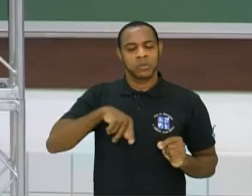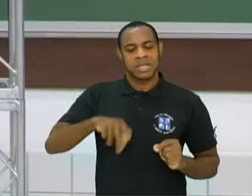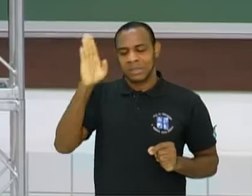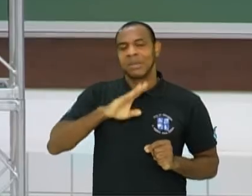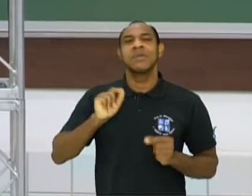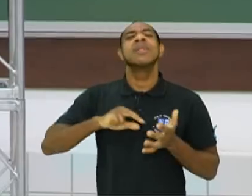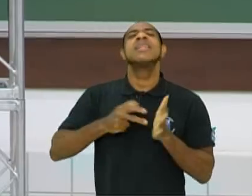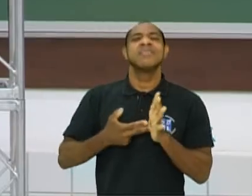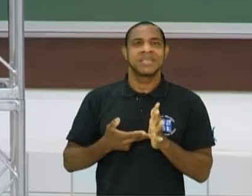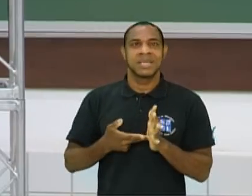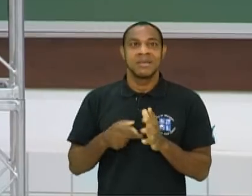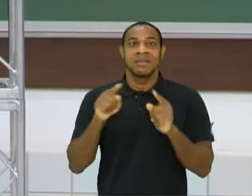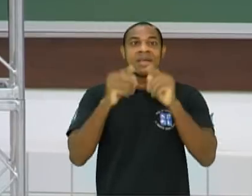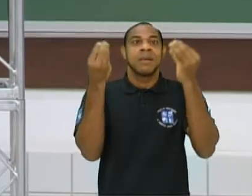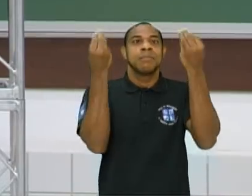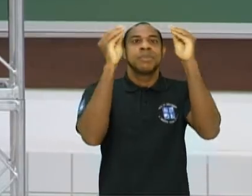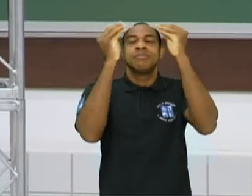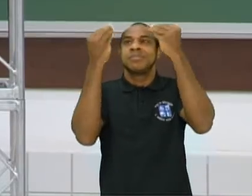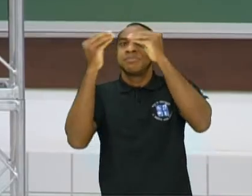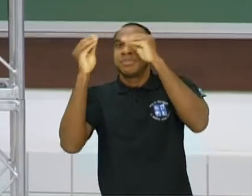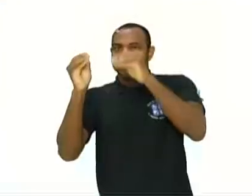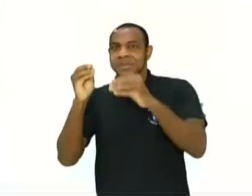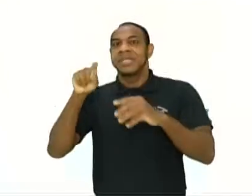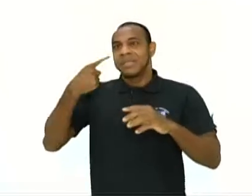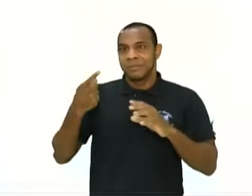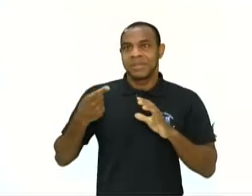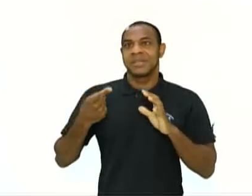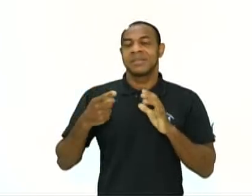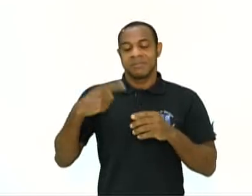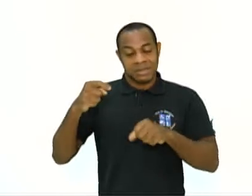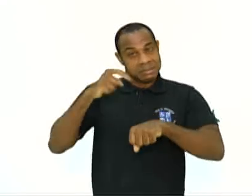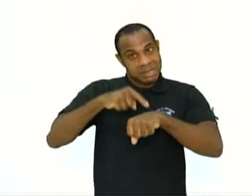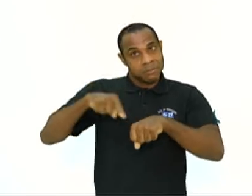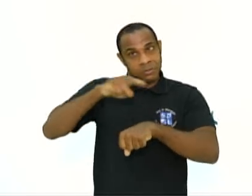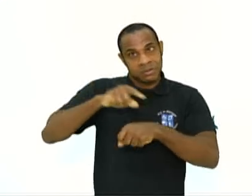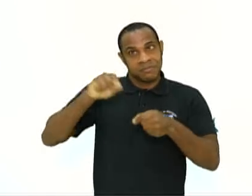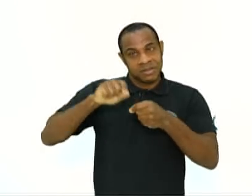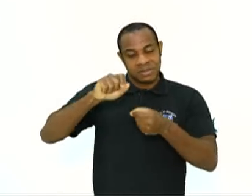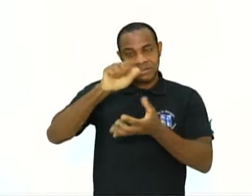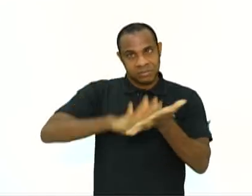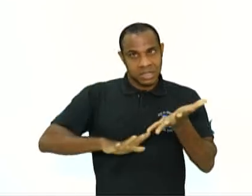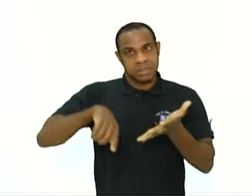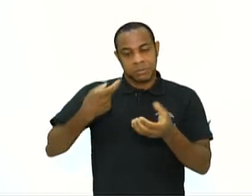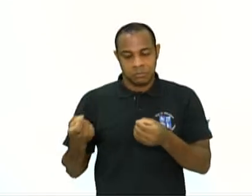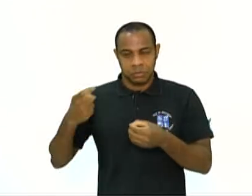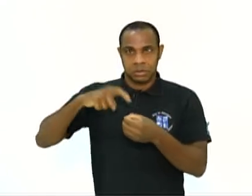dar um tempinho para vocês realizarem a atividade e já voltamos para conferir.